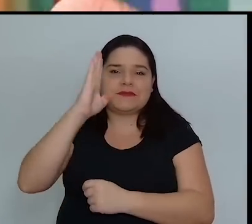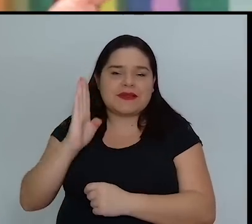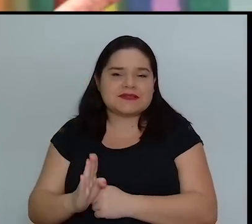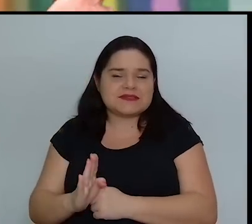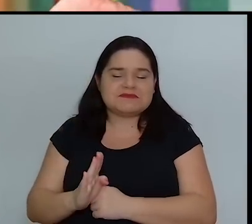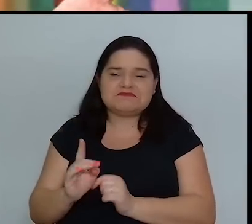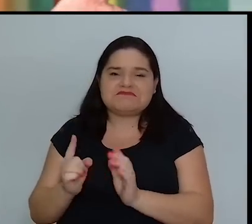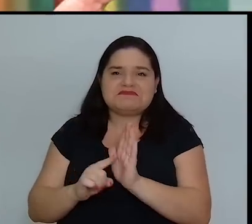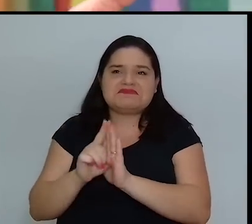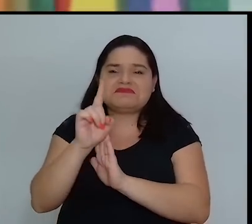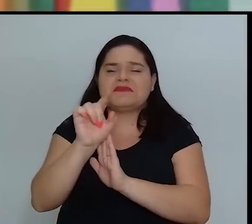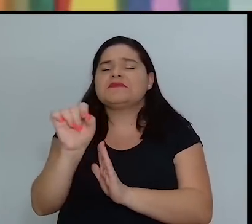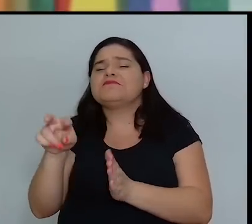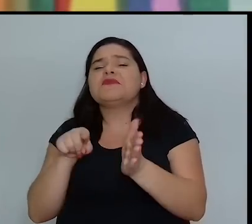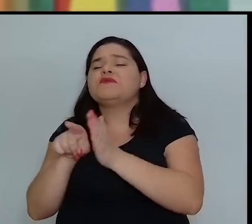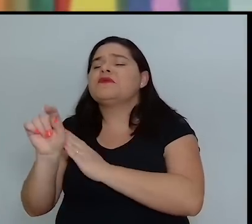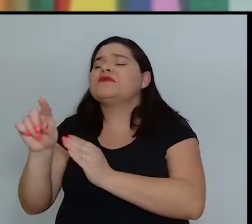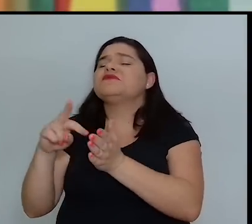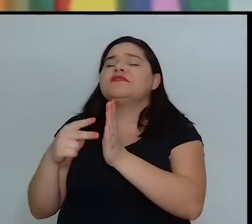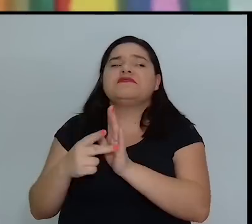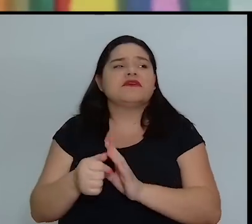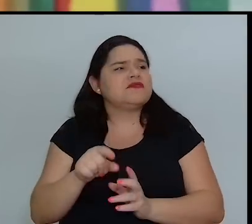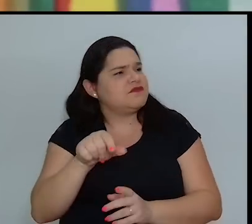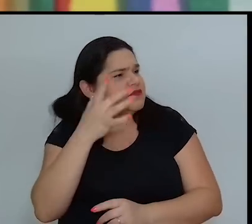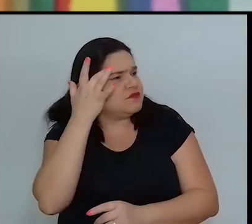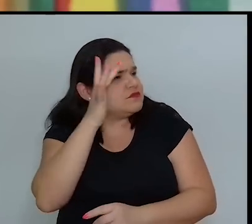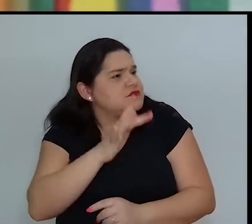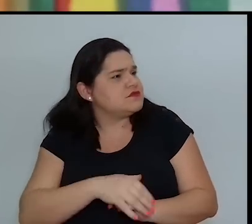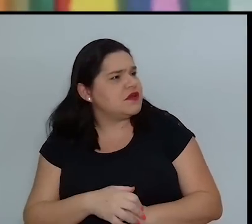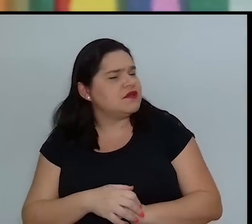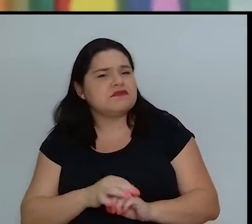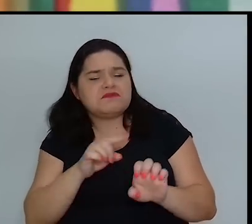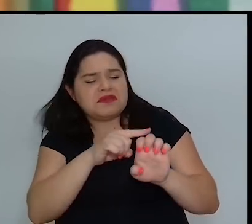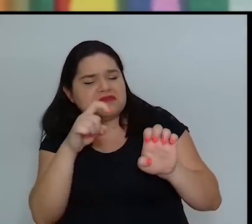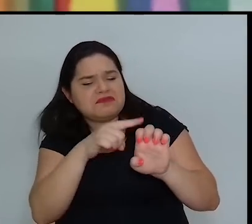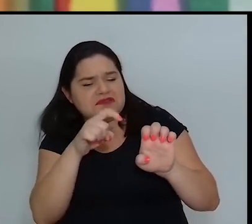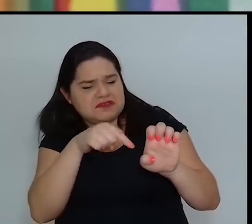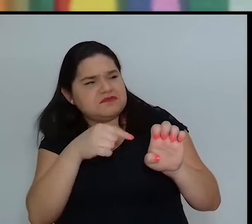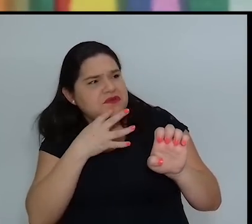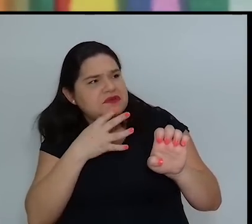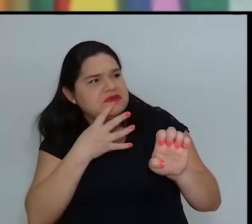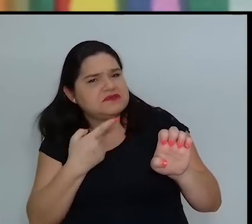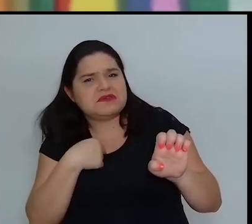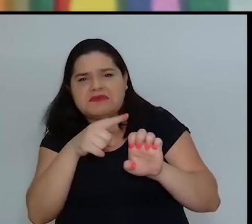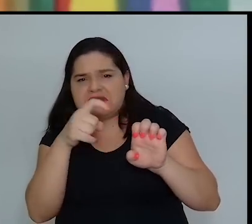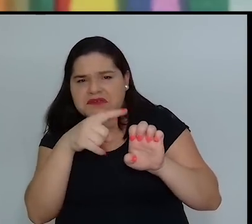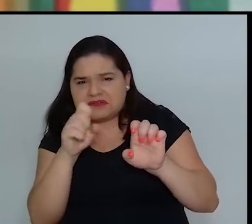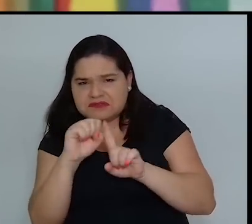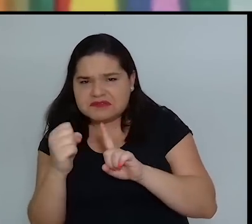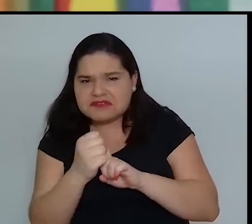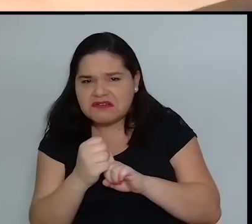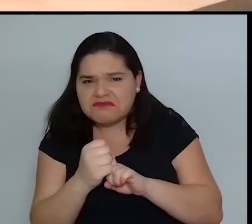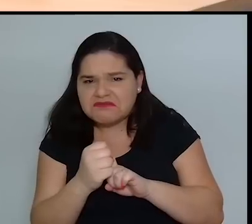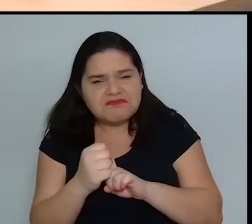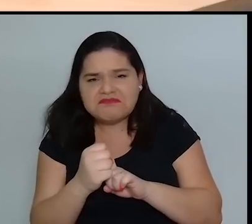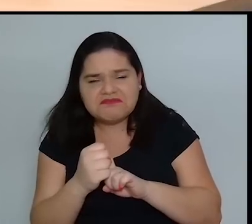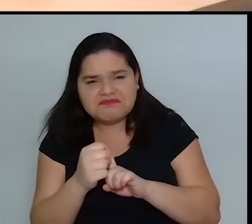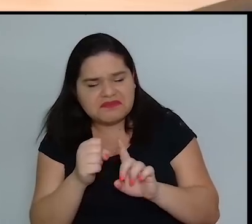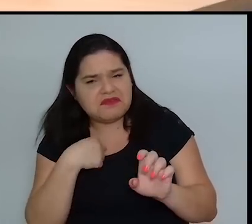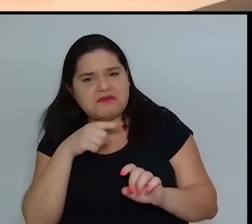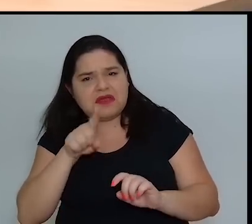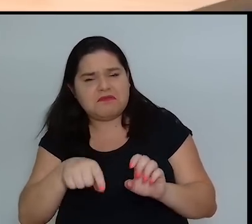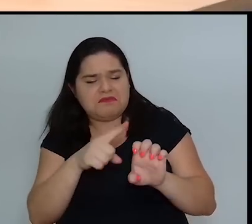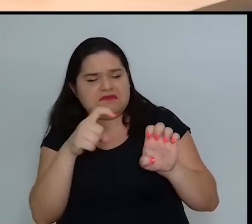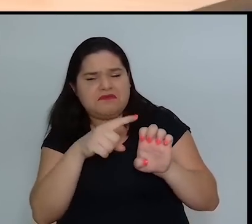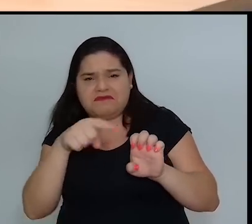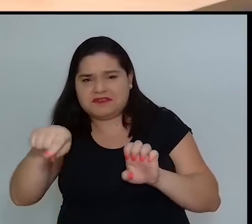Celso fiquei empreendedorismo social ele falou não sei eu sei o que é empreendedorismo eu sou empreendedor não sou empreendedor empreendedor social vocês